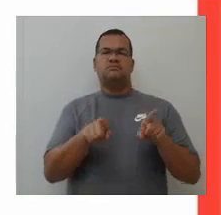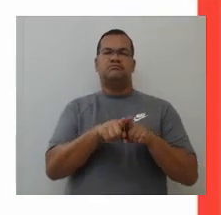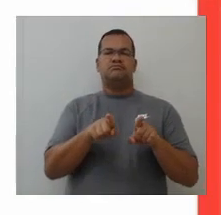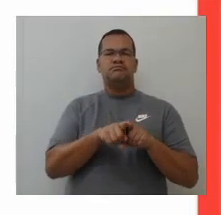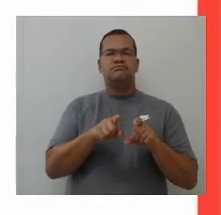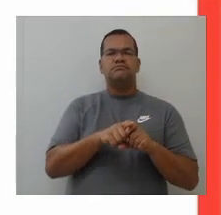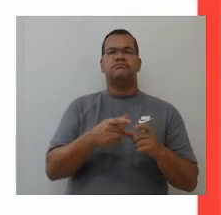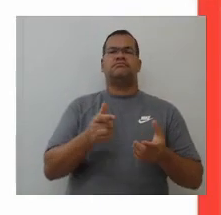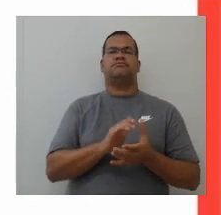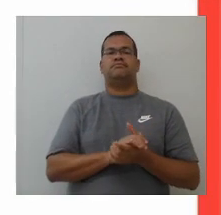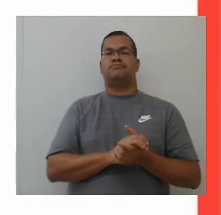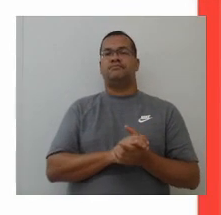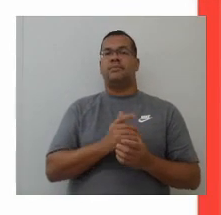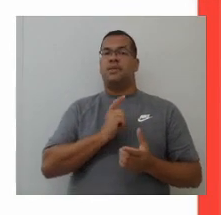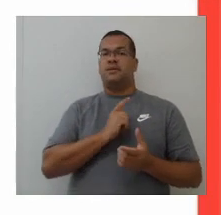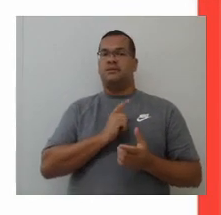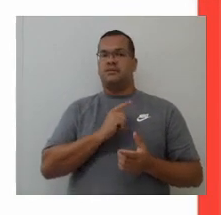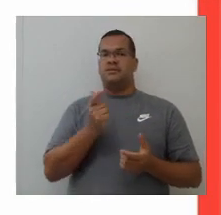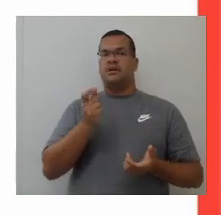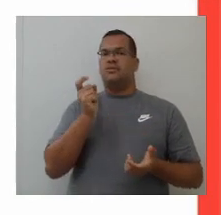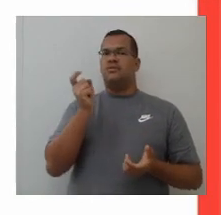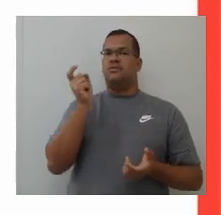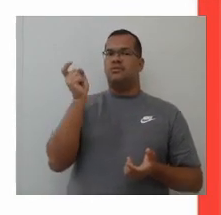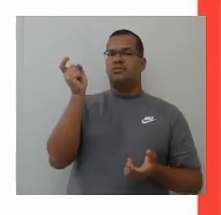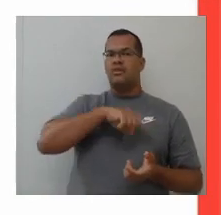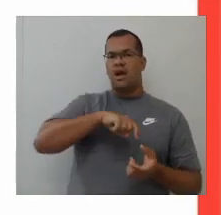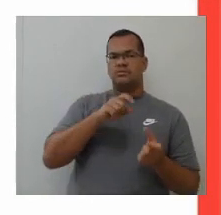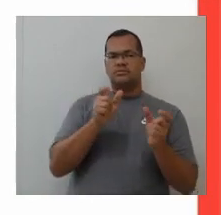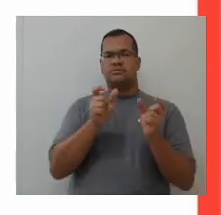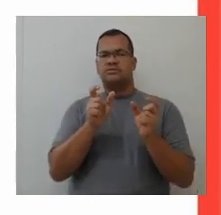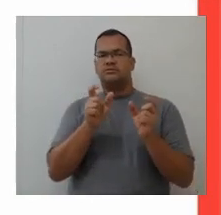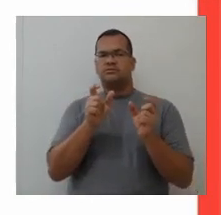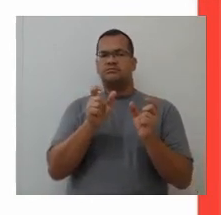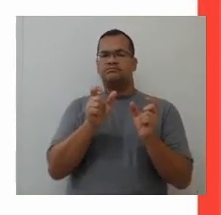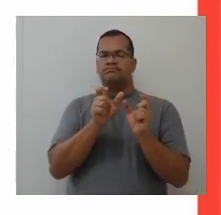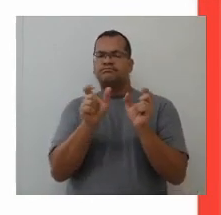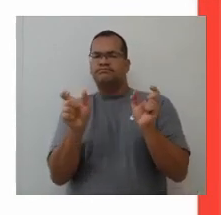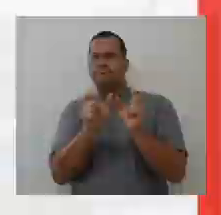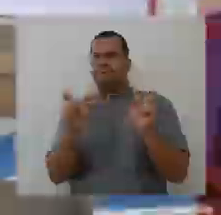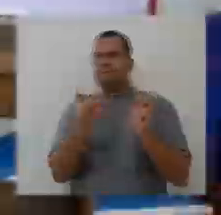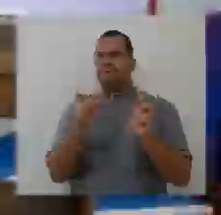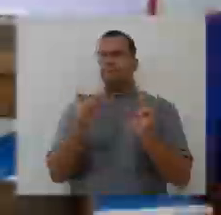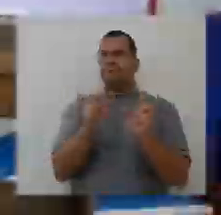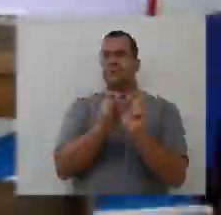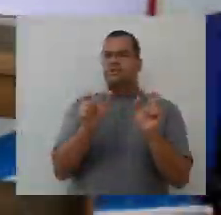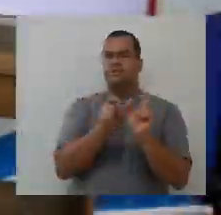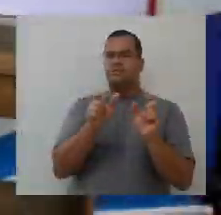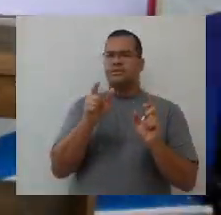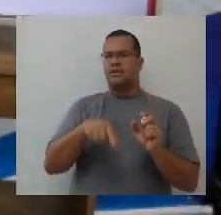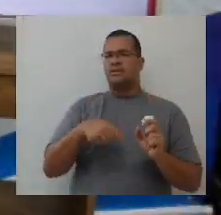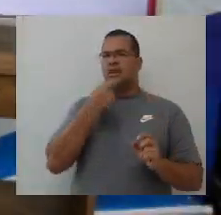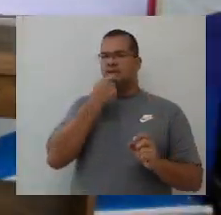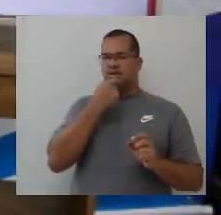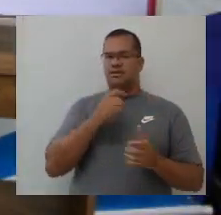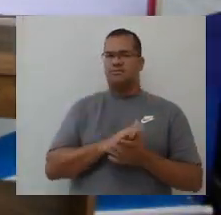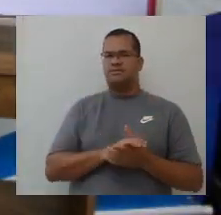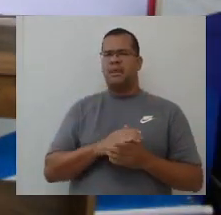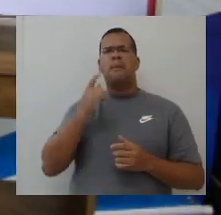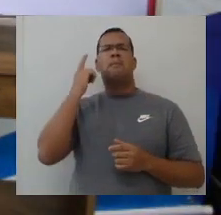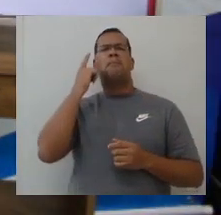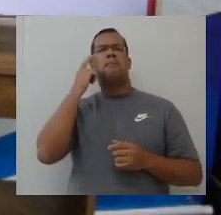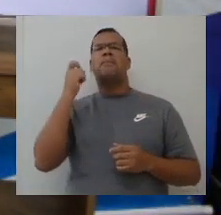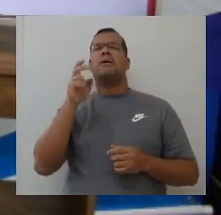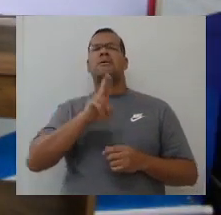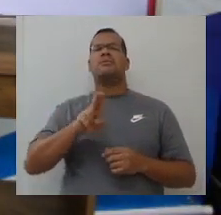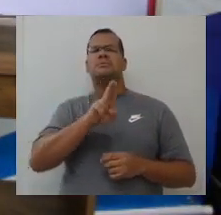vamos conhecer alguns false cognates da língua inglesa. Mas, ora, Rafael, para que eu devo utilizar tudo isso? Para que isso vai